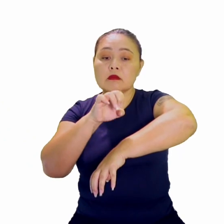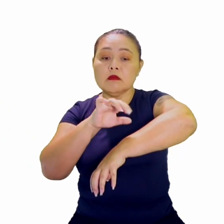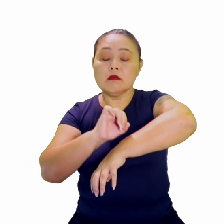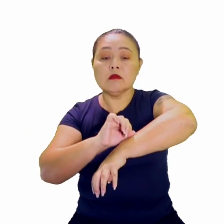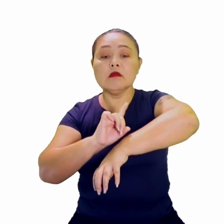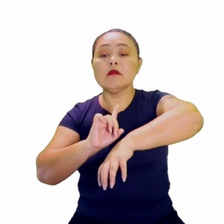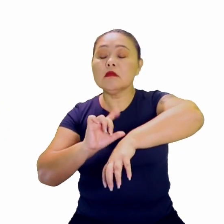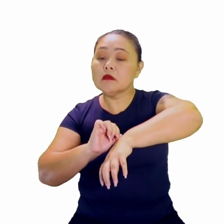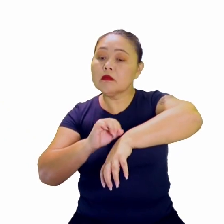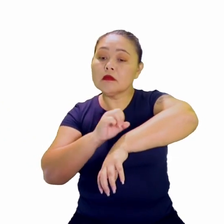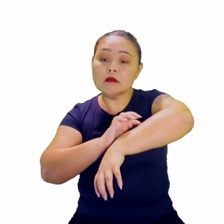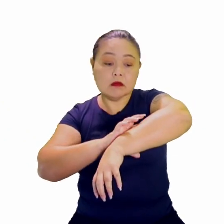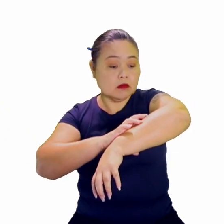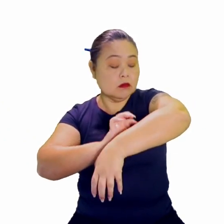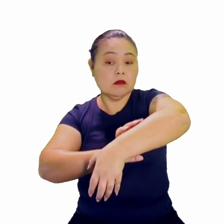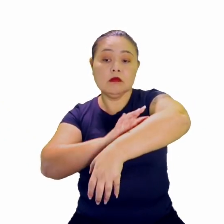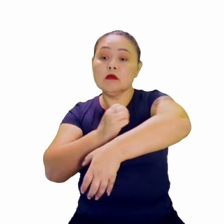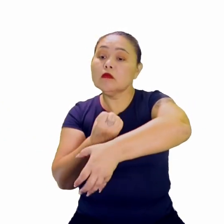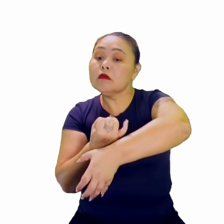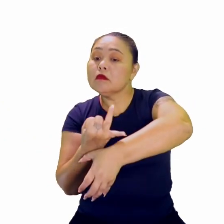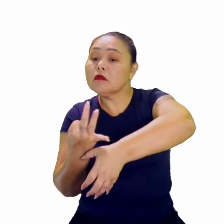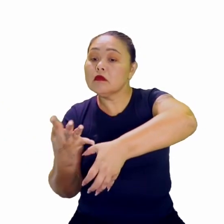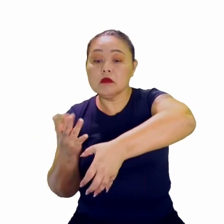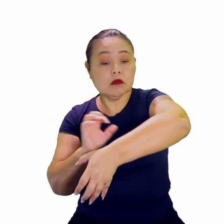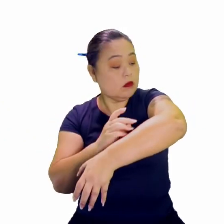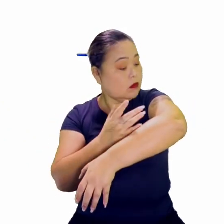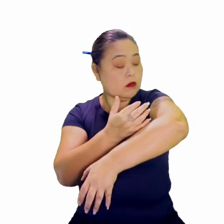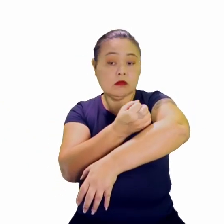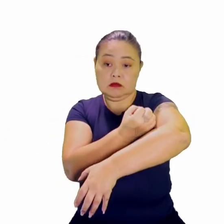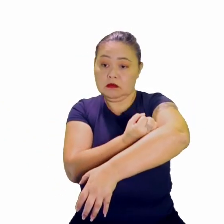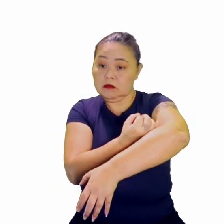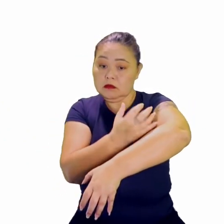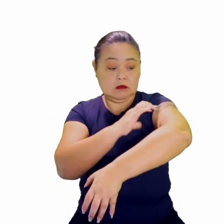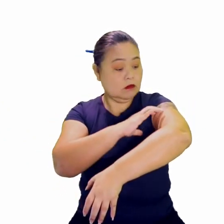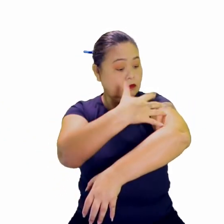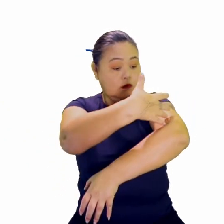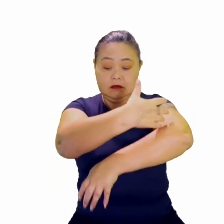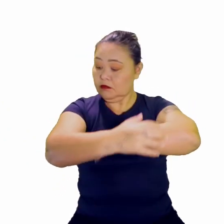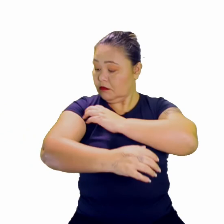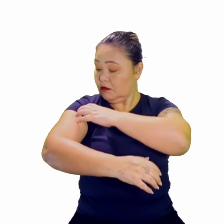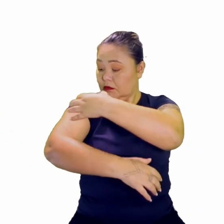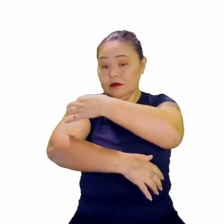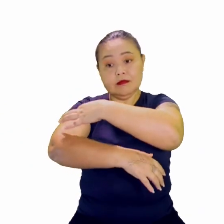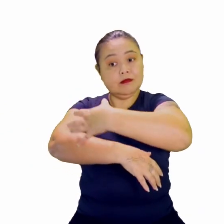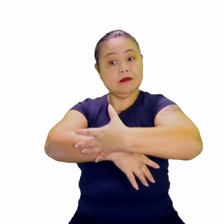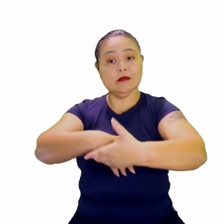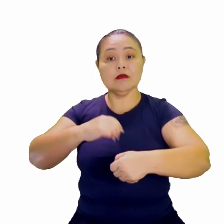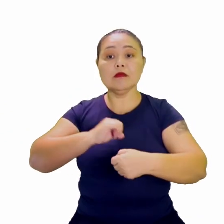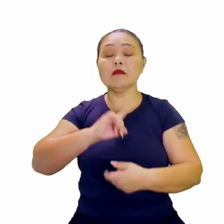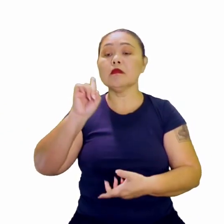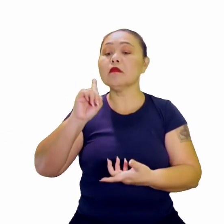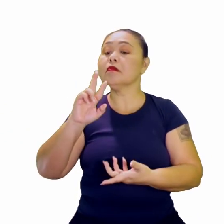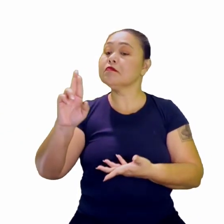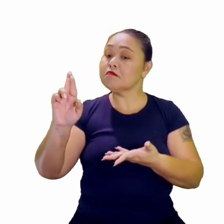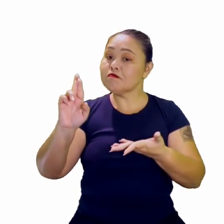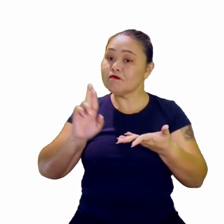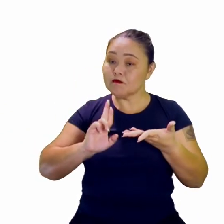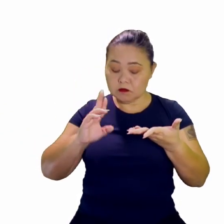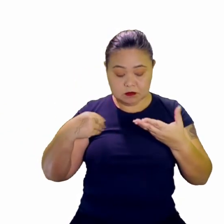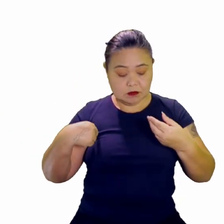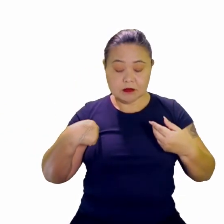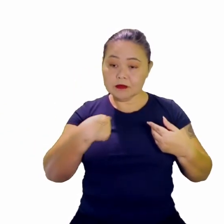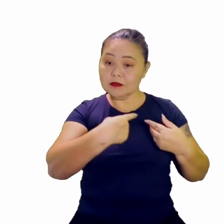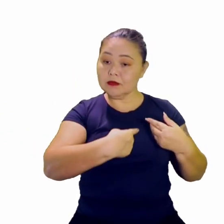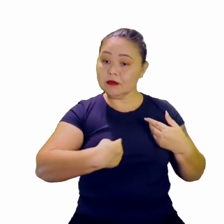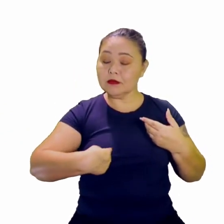hiperplasia que significa que aumentou o número. E isso são respostas fisiológicas